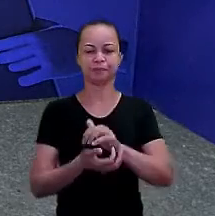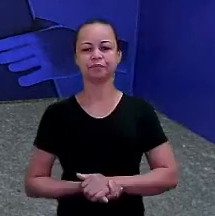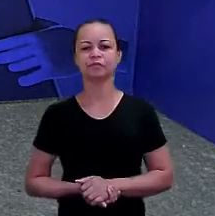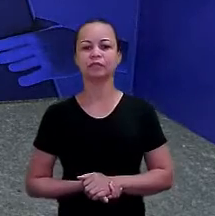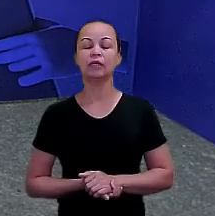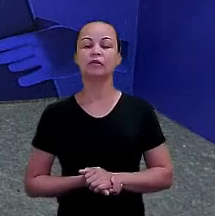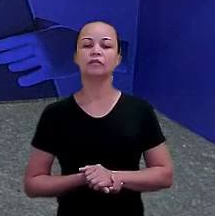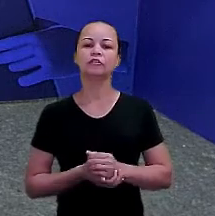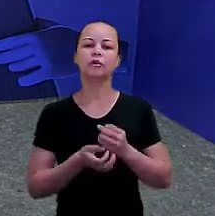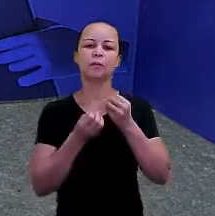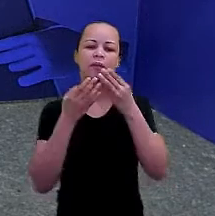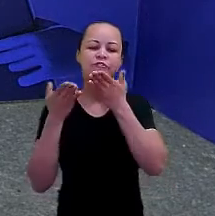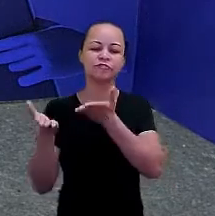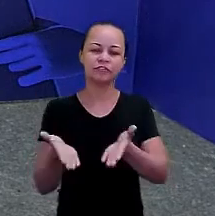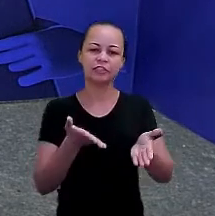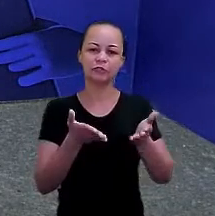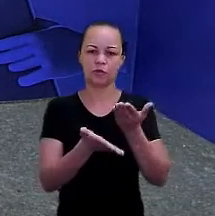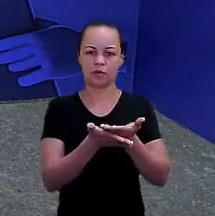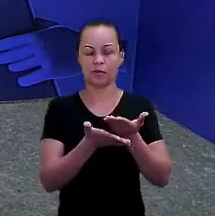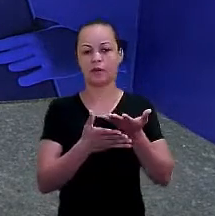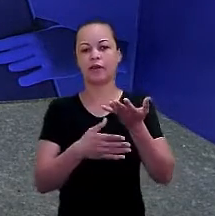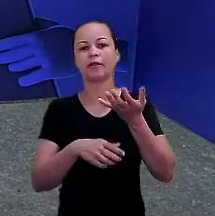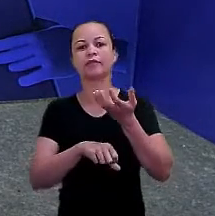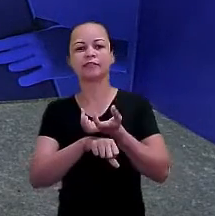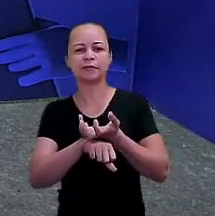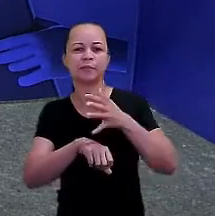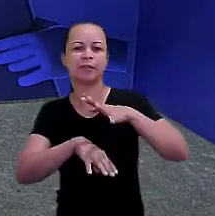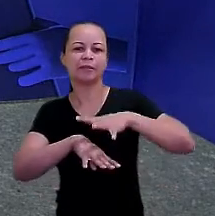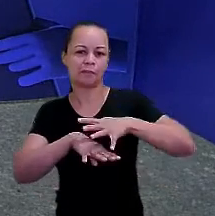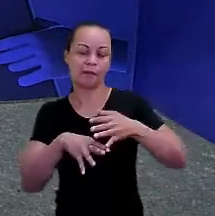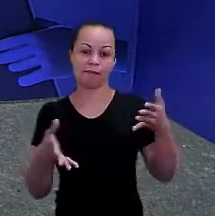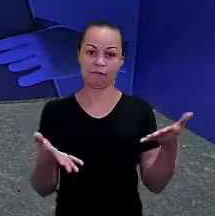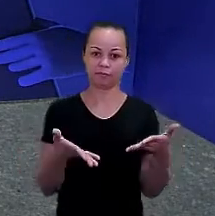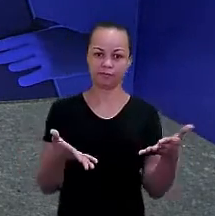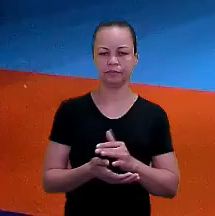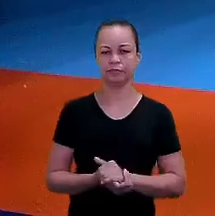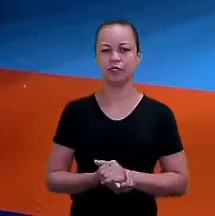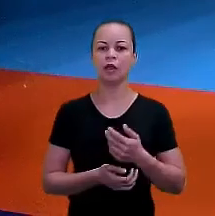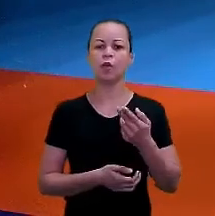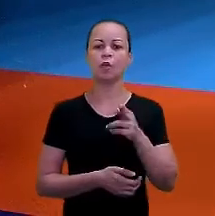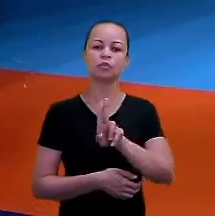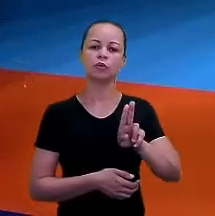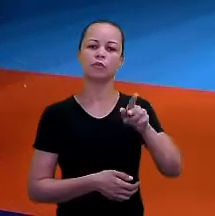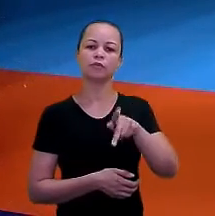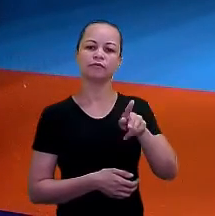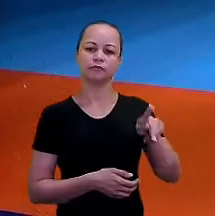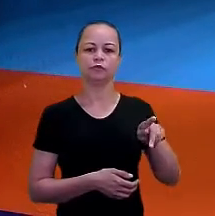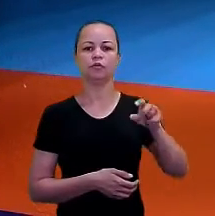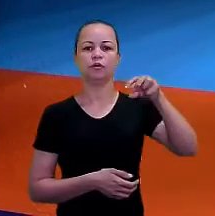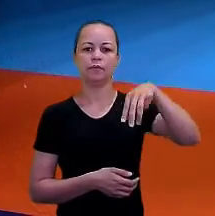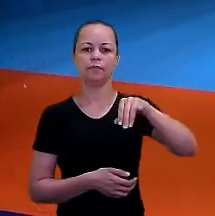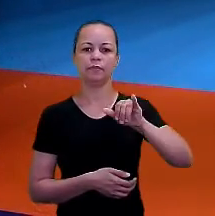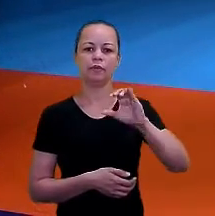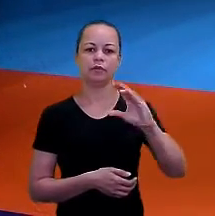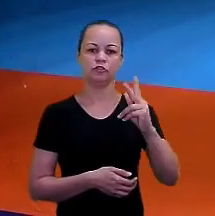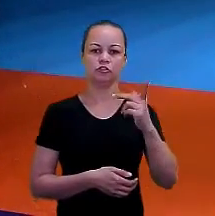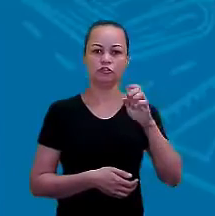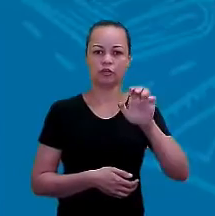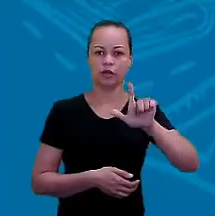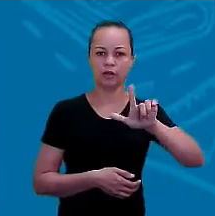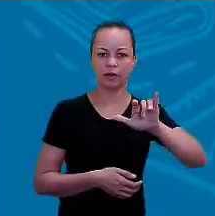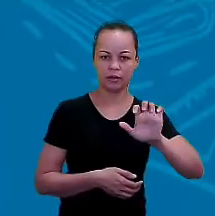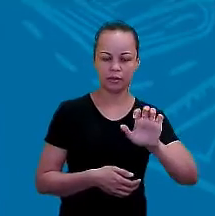Seja bem-vinda à nossa aula de matemática de hoje. Eu me chamo Michele e a nossa unidade temática trabalhada hoje